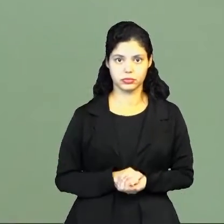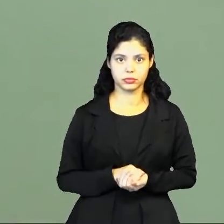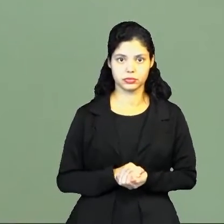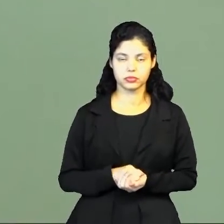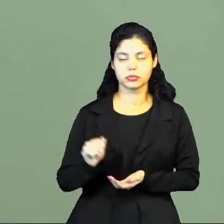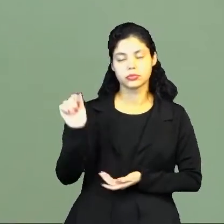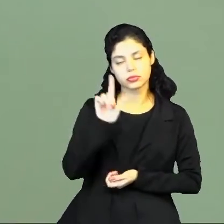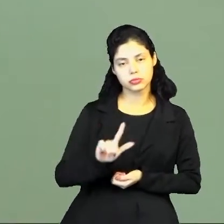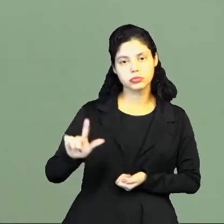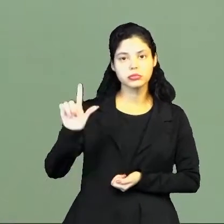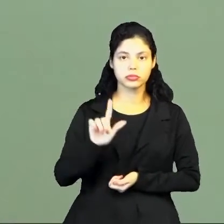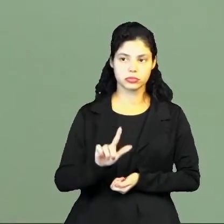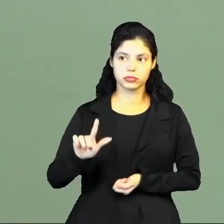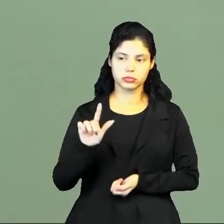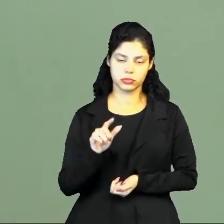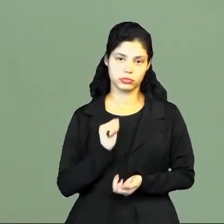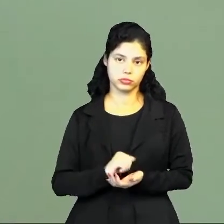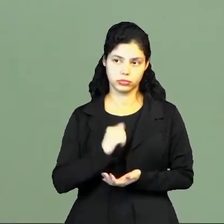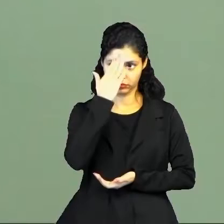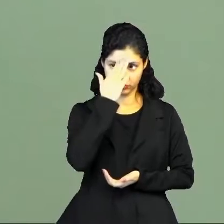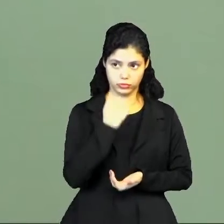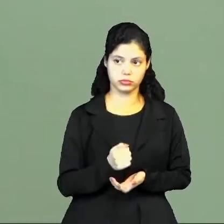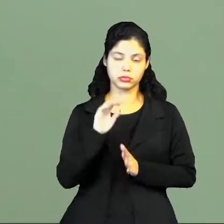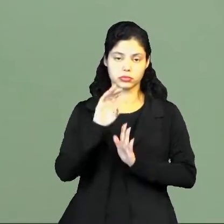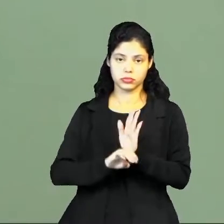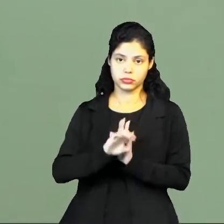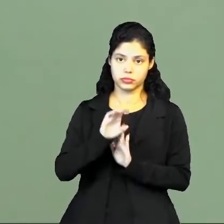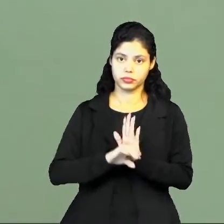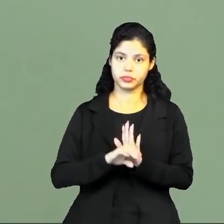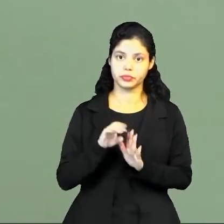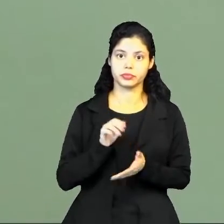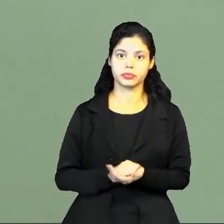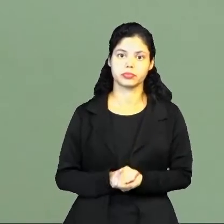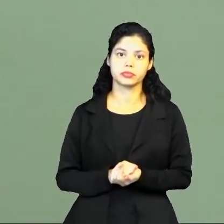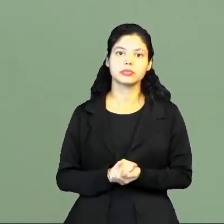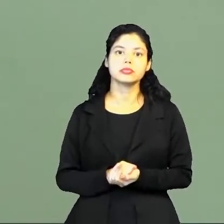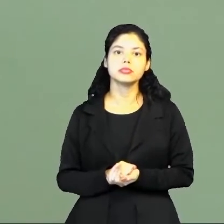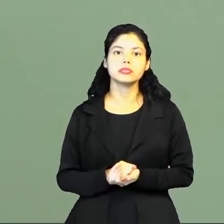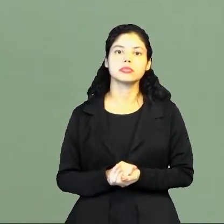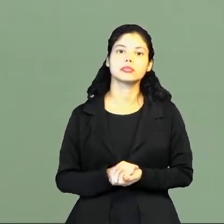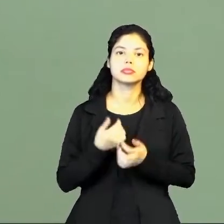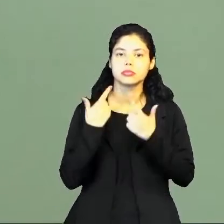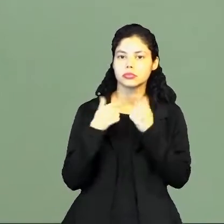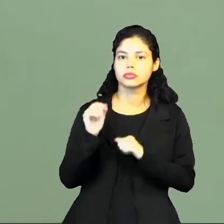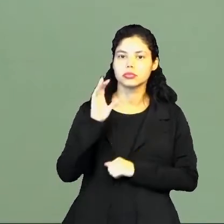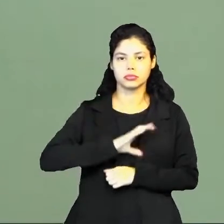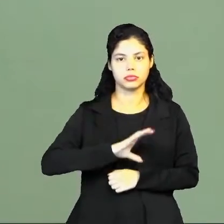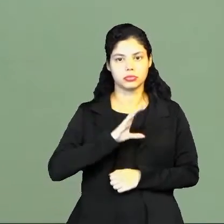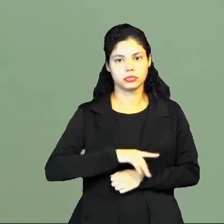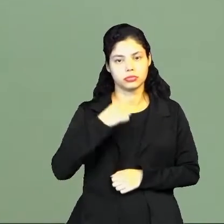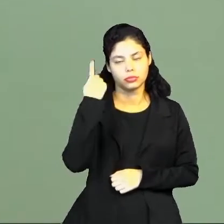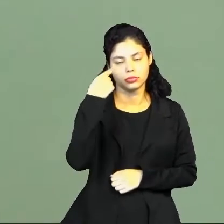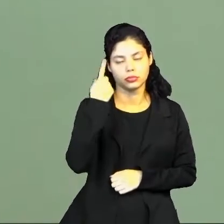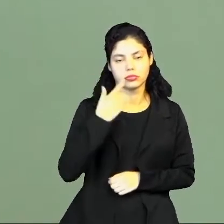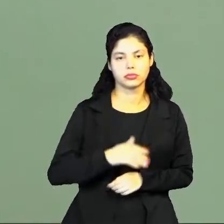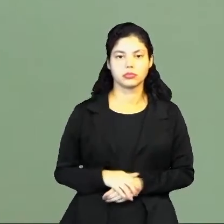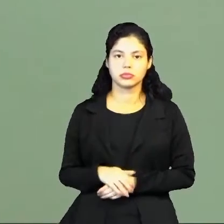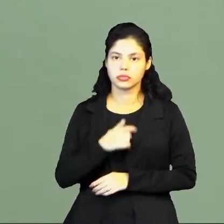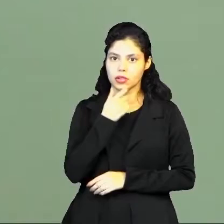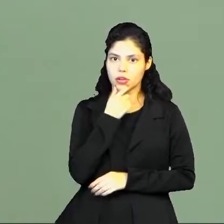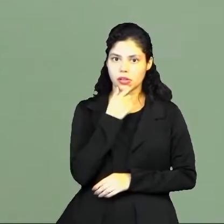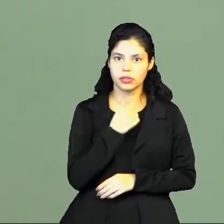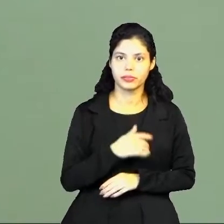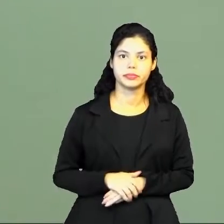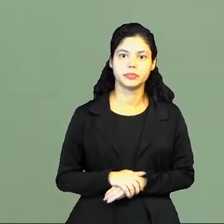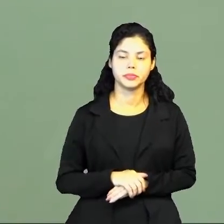de literatura. Sabemos que os conteúdos, da área de linguagem, português, espanhol, língua